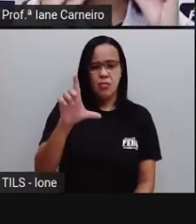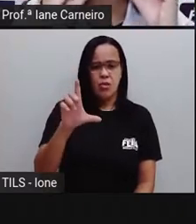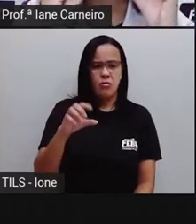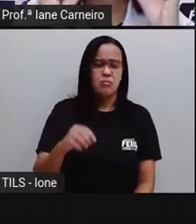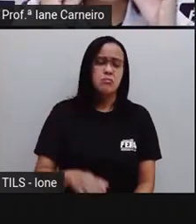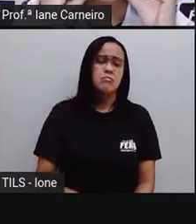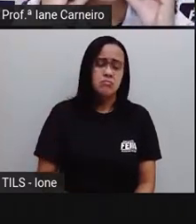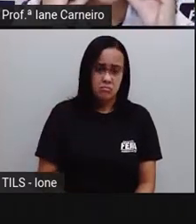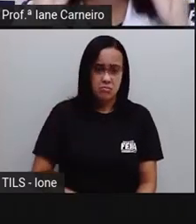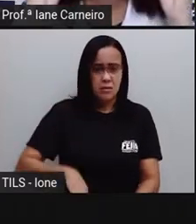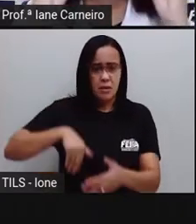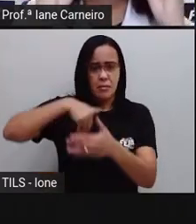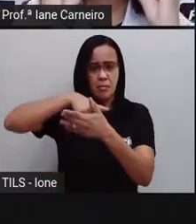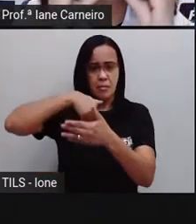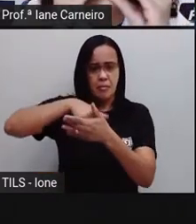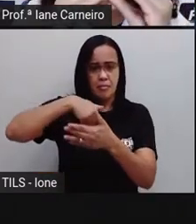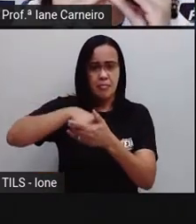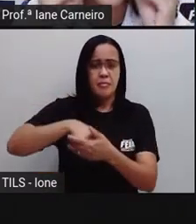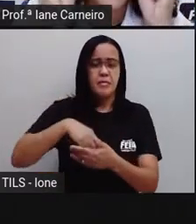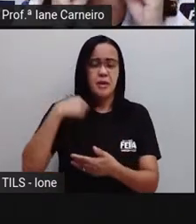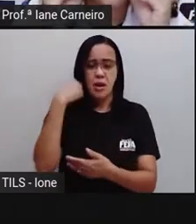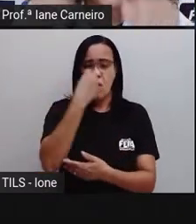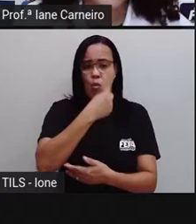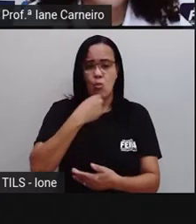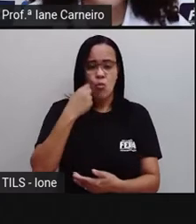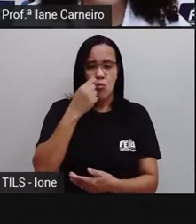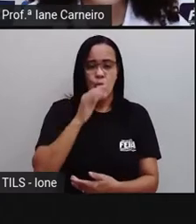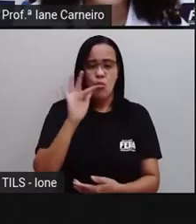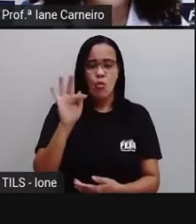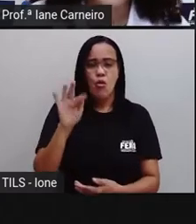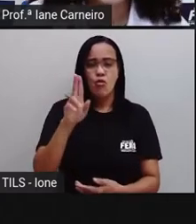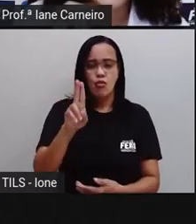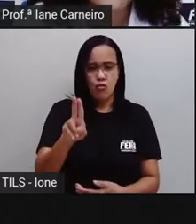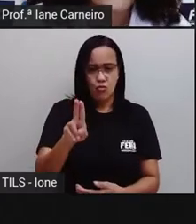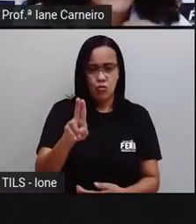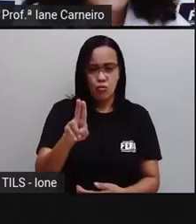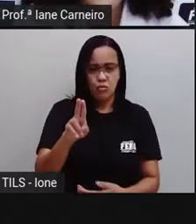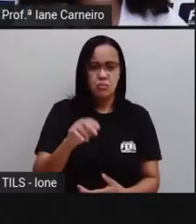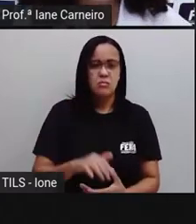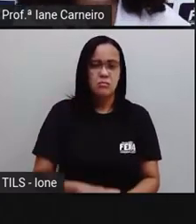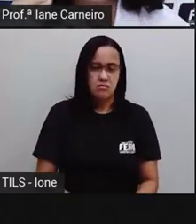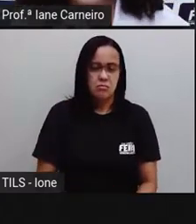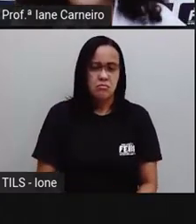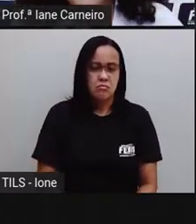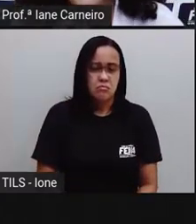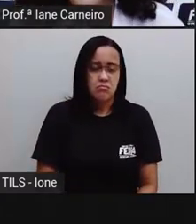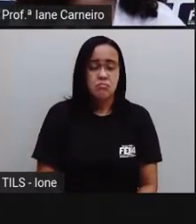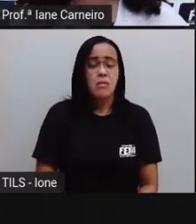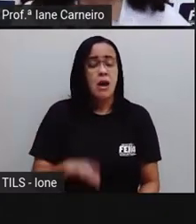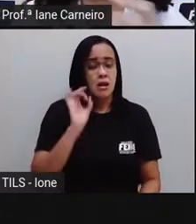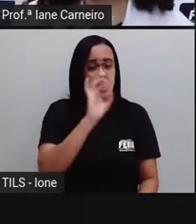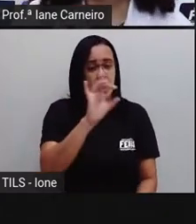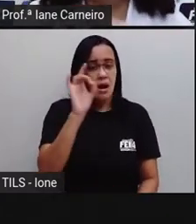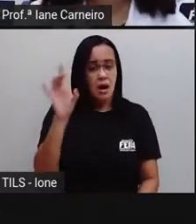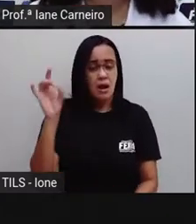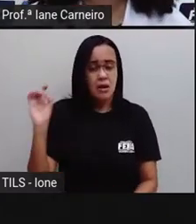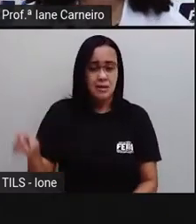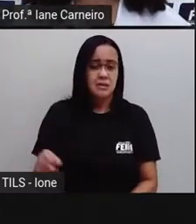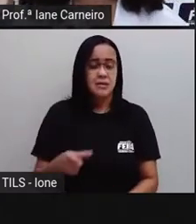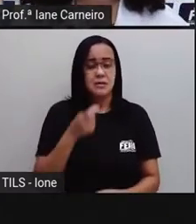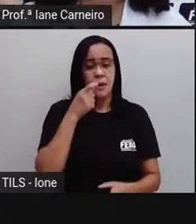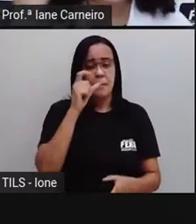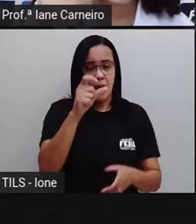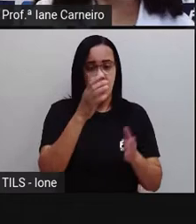a gente faz assim com a boca a boca fica mais apertadinho né então percebo que cada sílaba né Cada